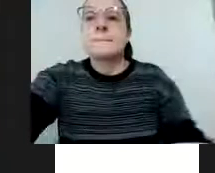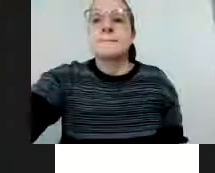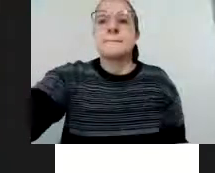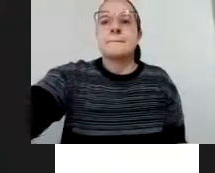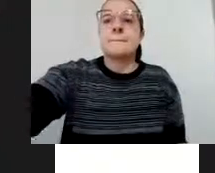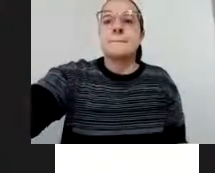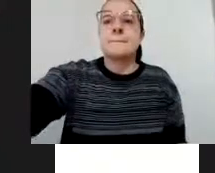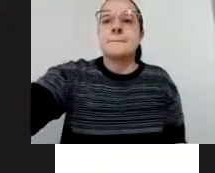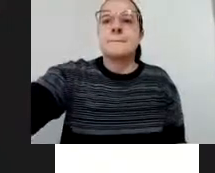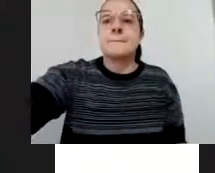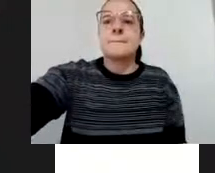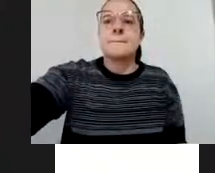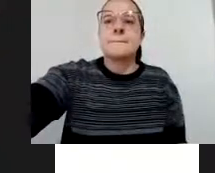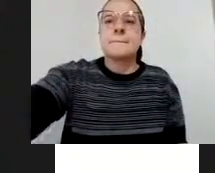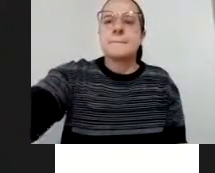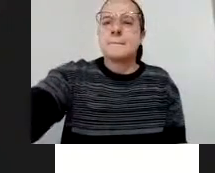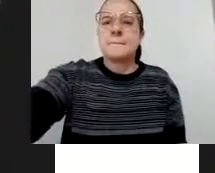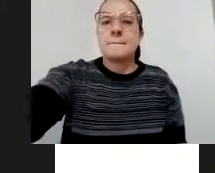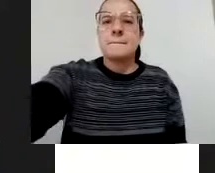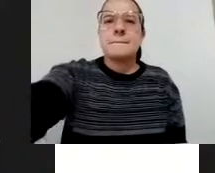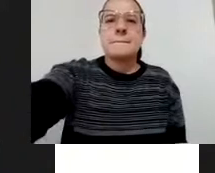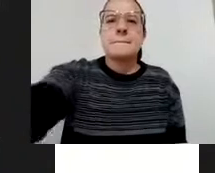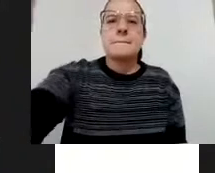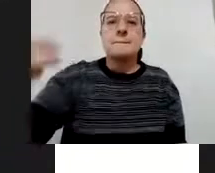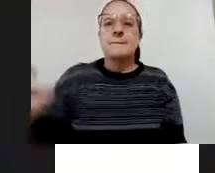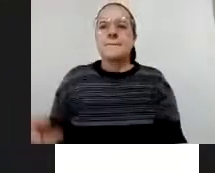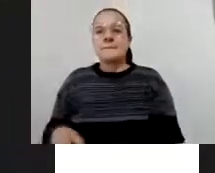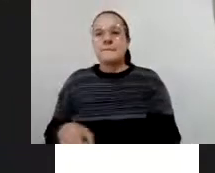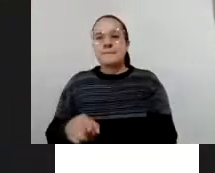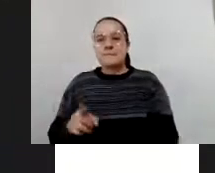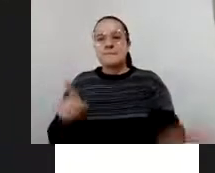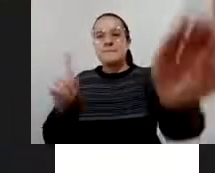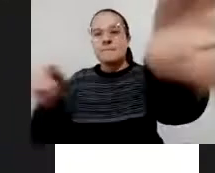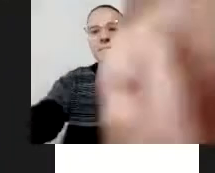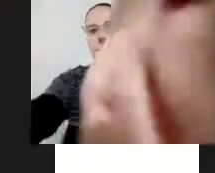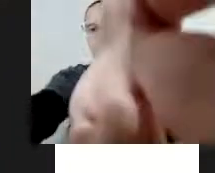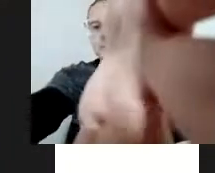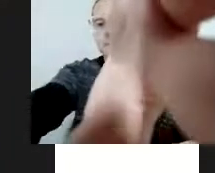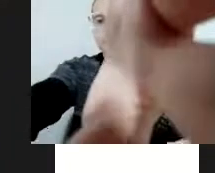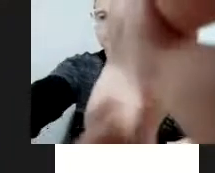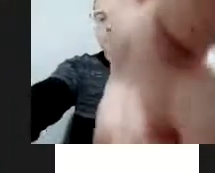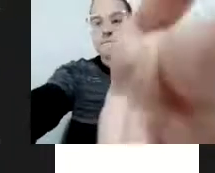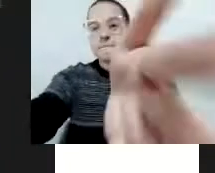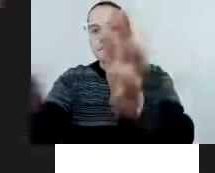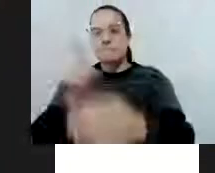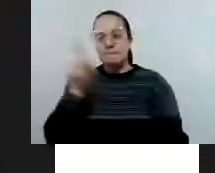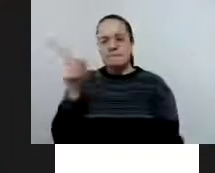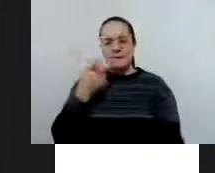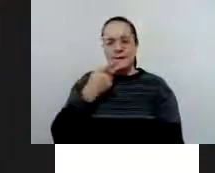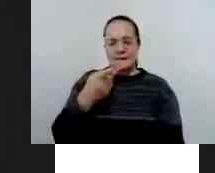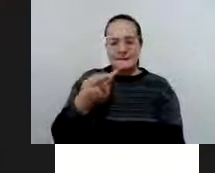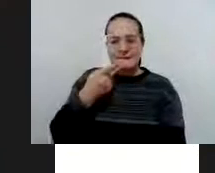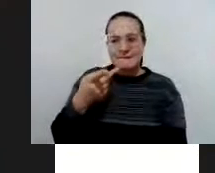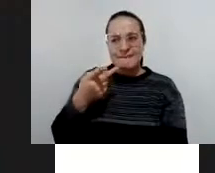pouquinho da fala do Sebastião é o que eu tinha preparado para a minha fala, tá? Eu acho que sim, os sindicatos, como disse também a Nélia,